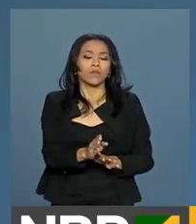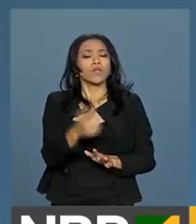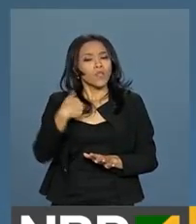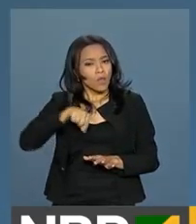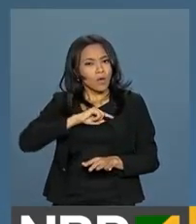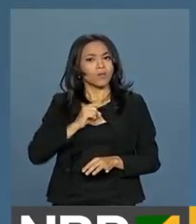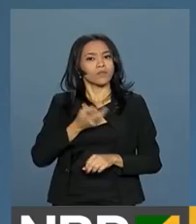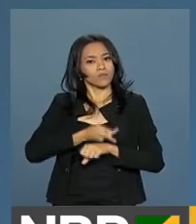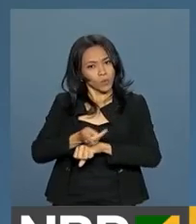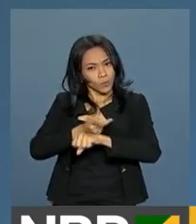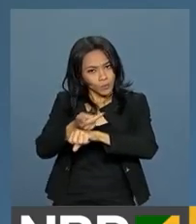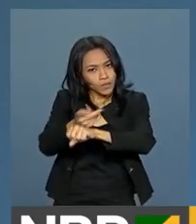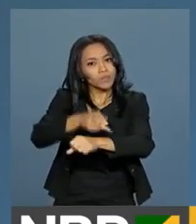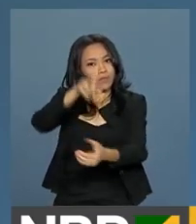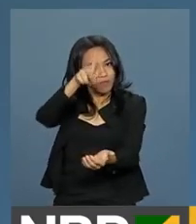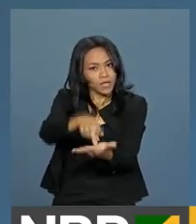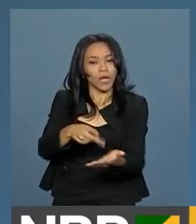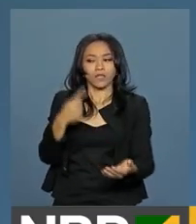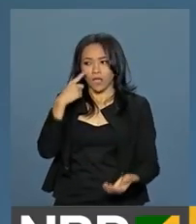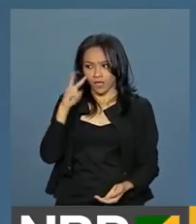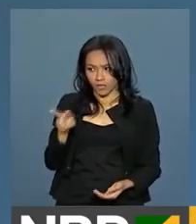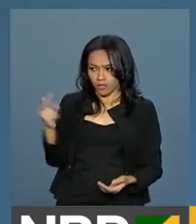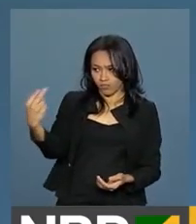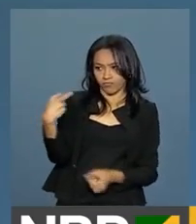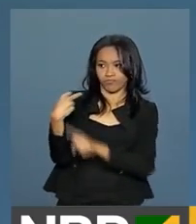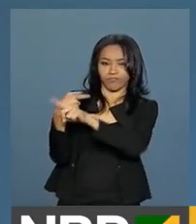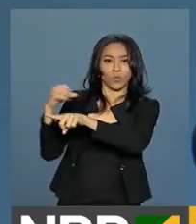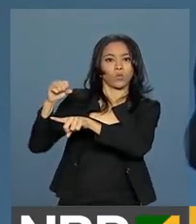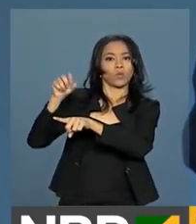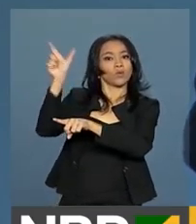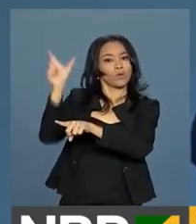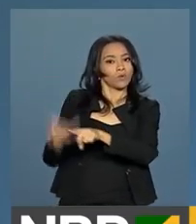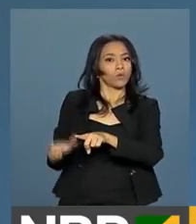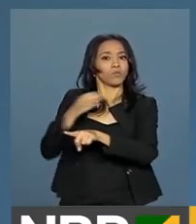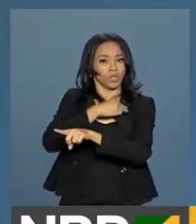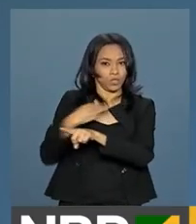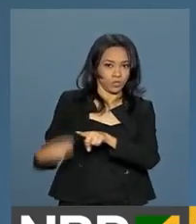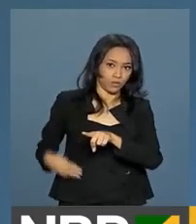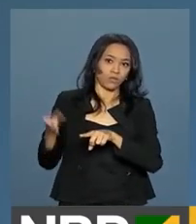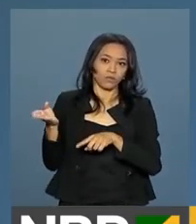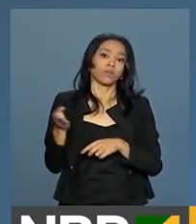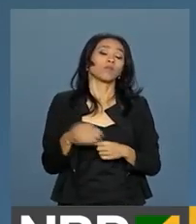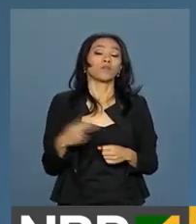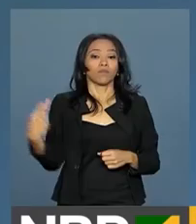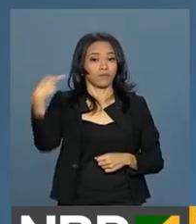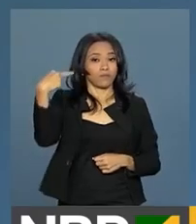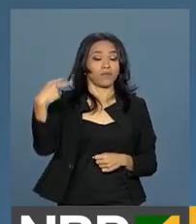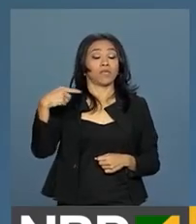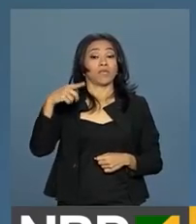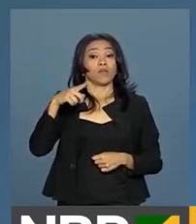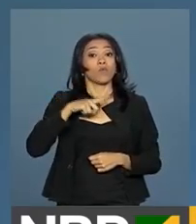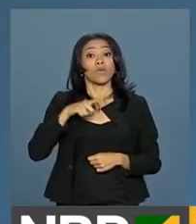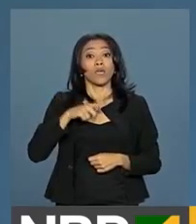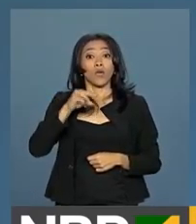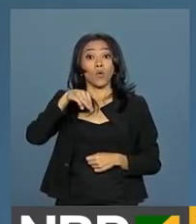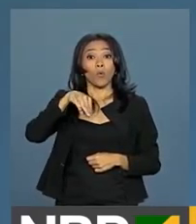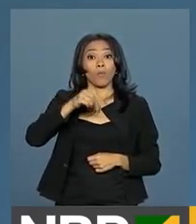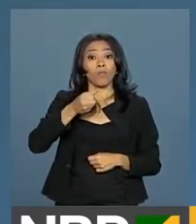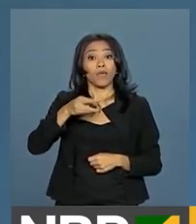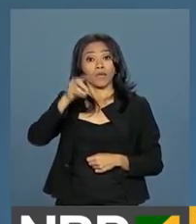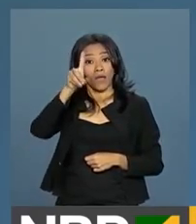está aqui o nosso ministro das relações exteriores uma crescente integração do nosso mercado do brasil